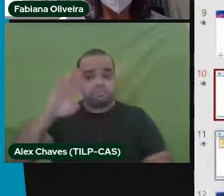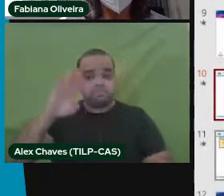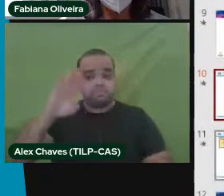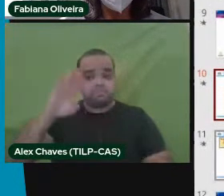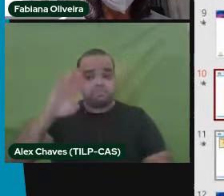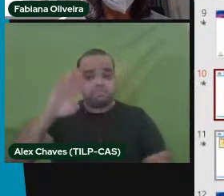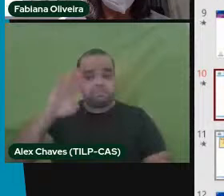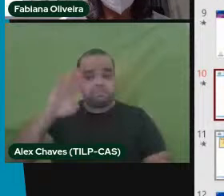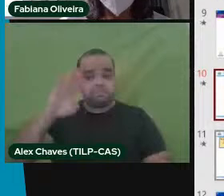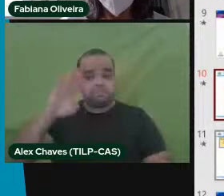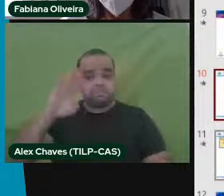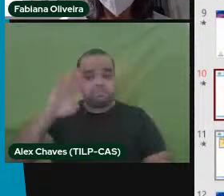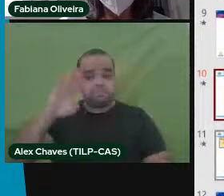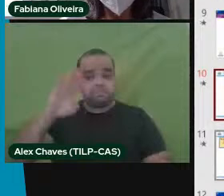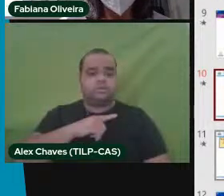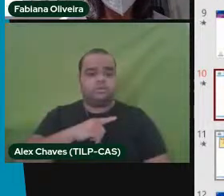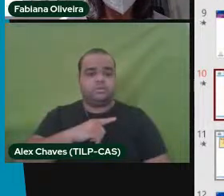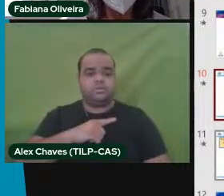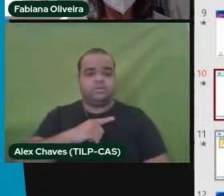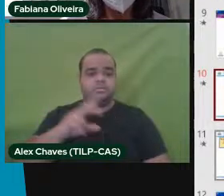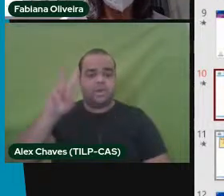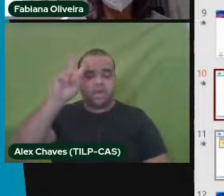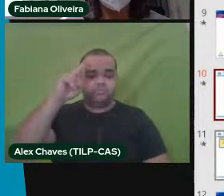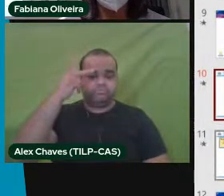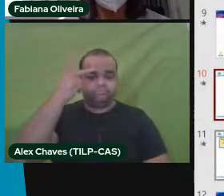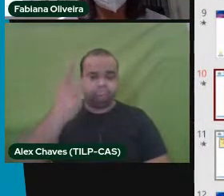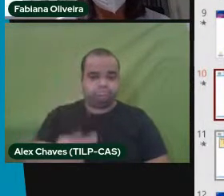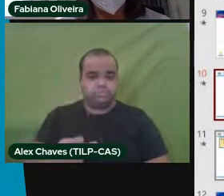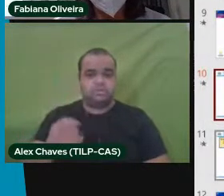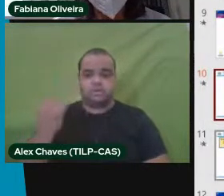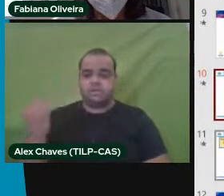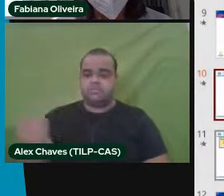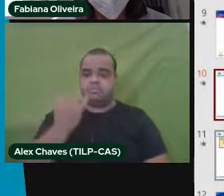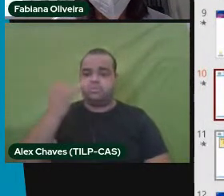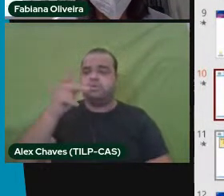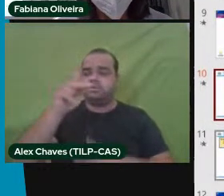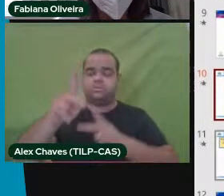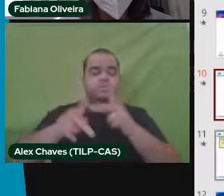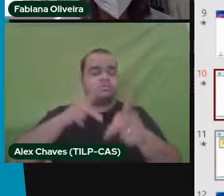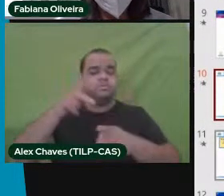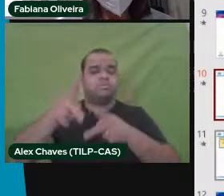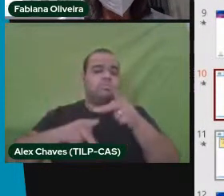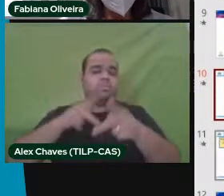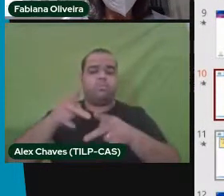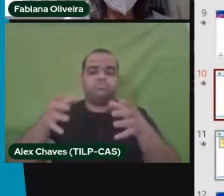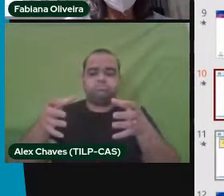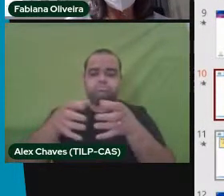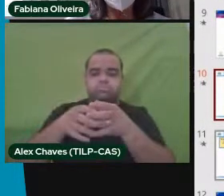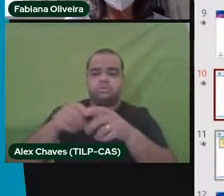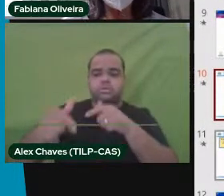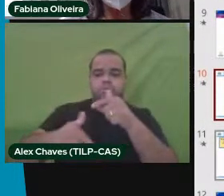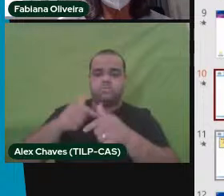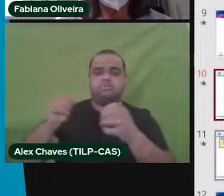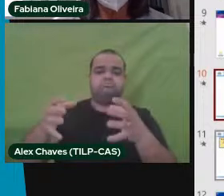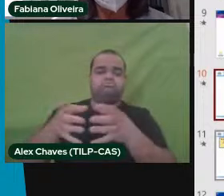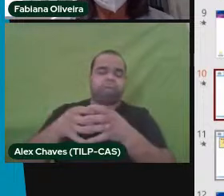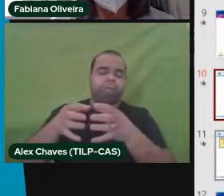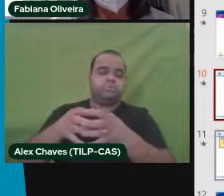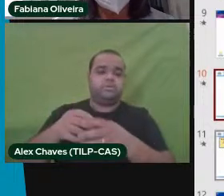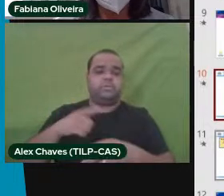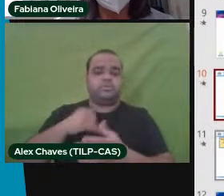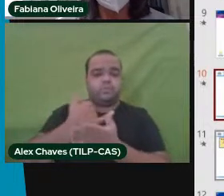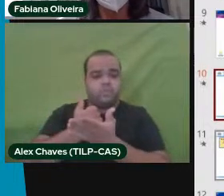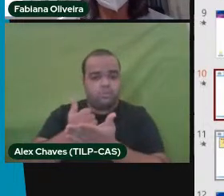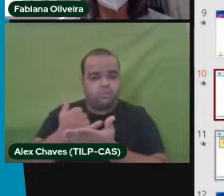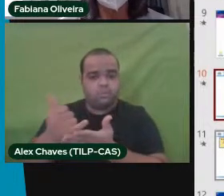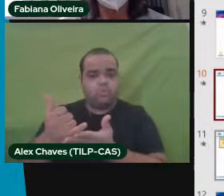essa discussão é o reconhecimento da importância do trabalho em equipe. Então, com essa introdução, nós trouxemos